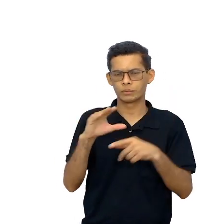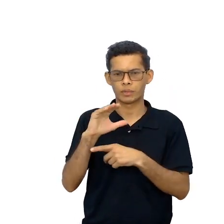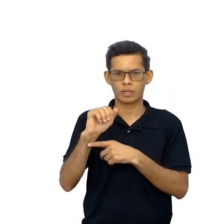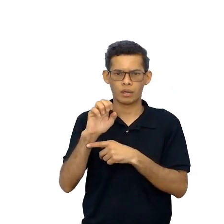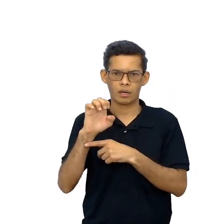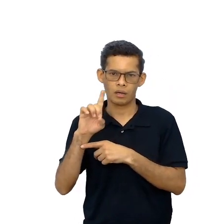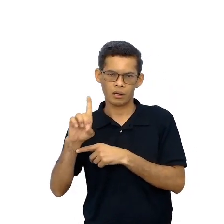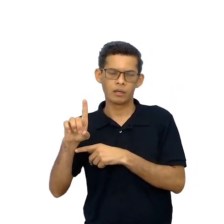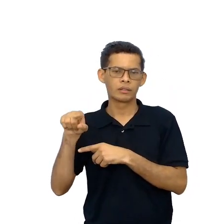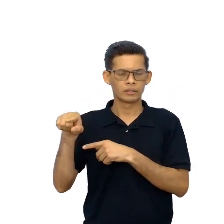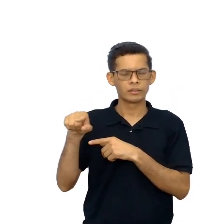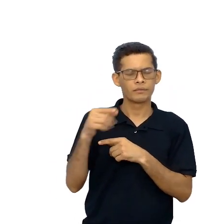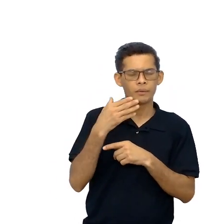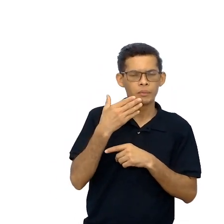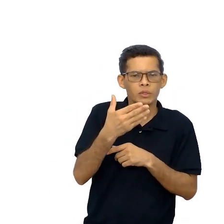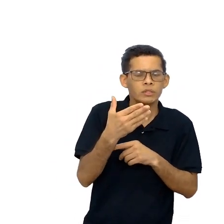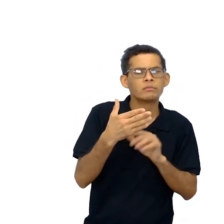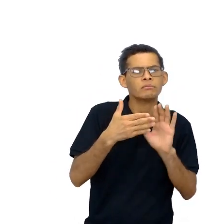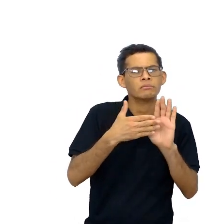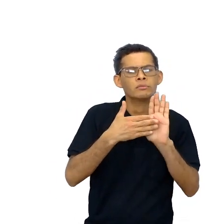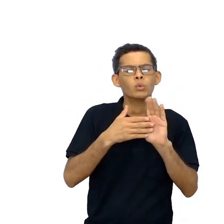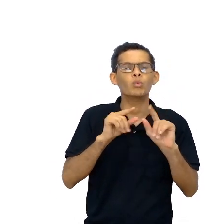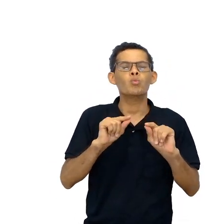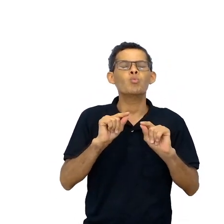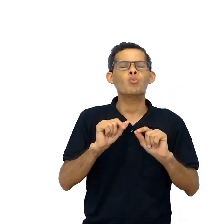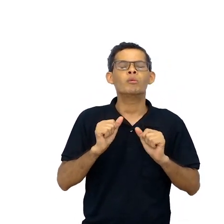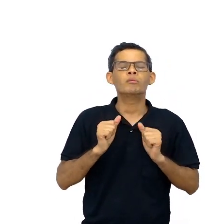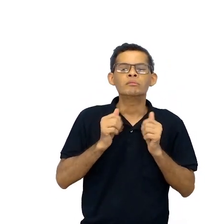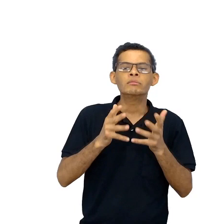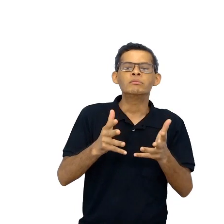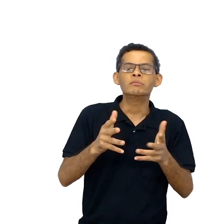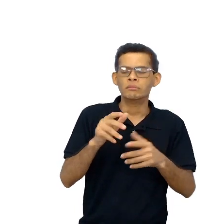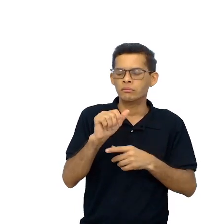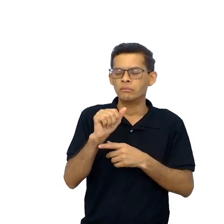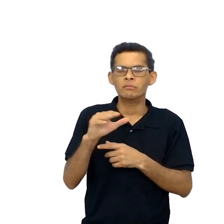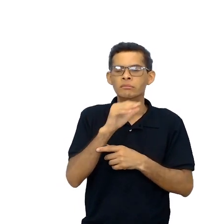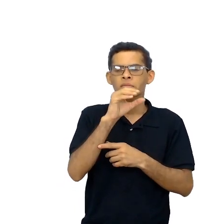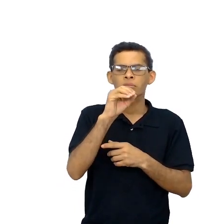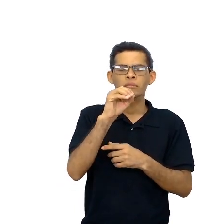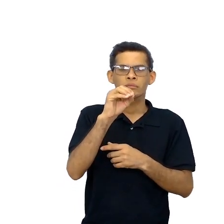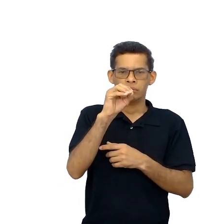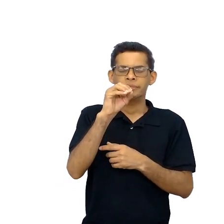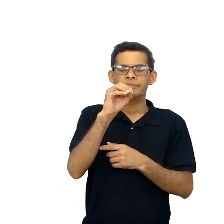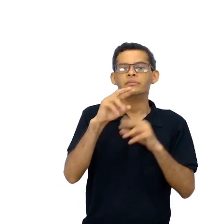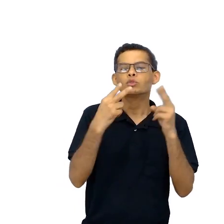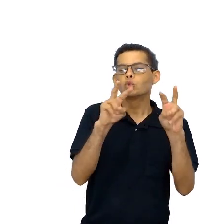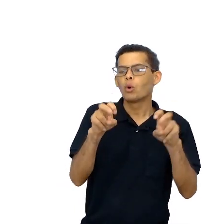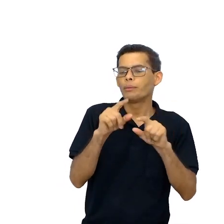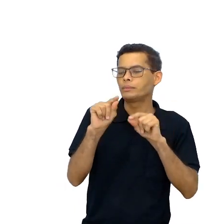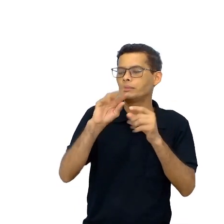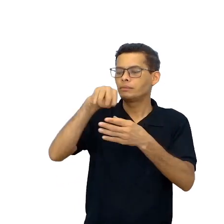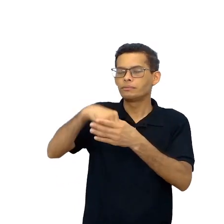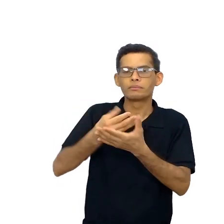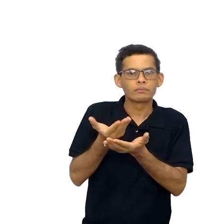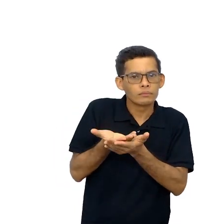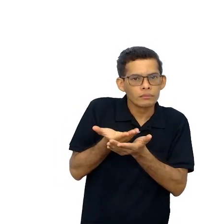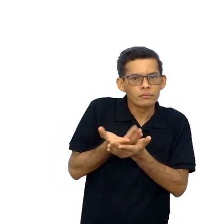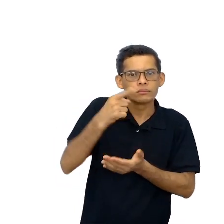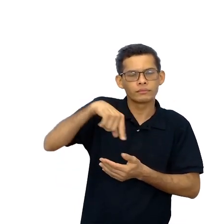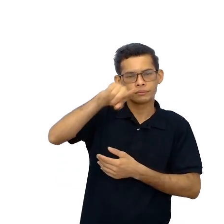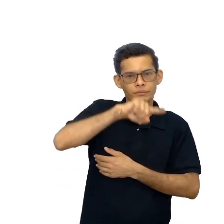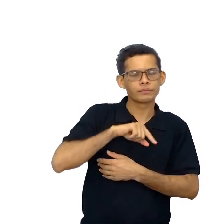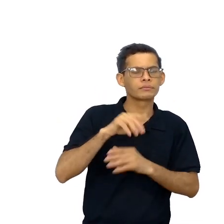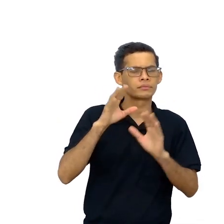sugerir algumas ações, né, para fortalecer o planejamento aí dessa semana de estudos na escola de vocês, de acordo com